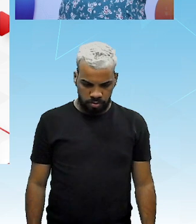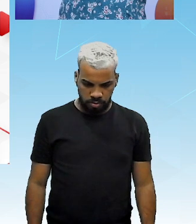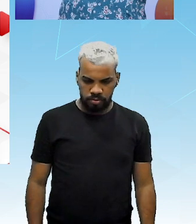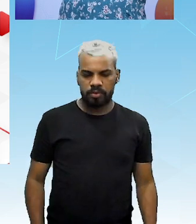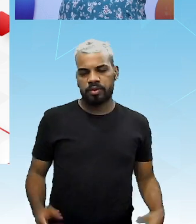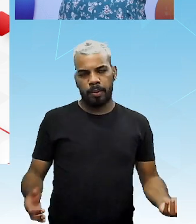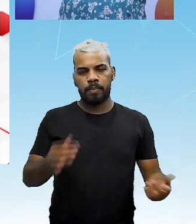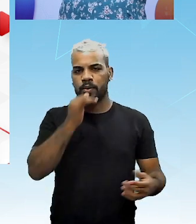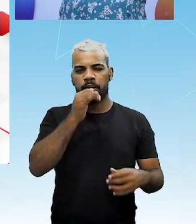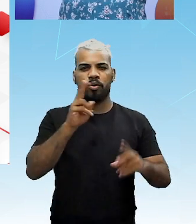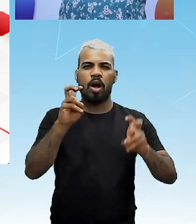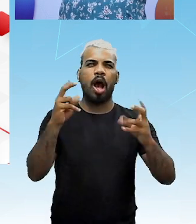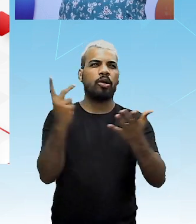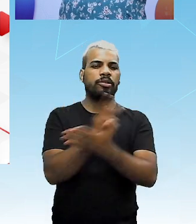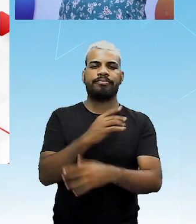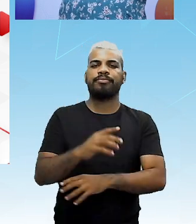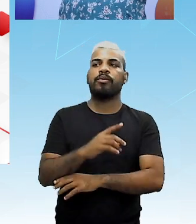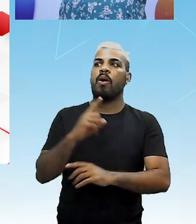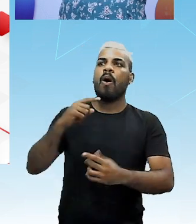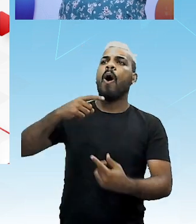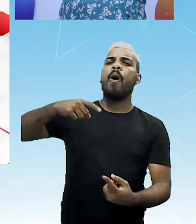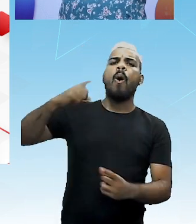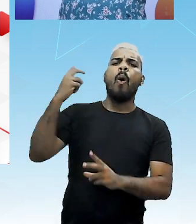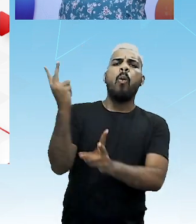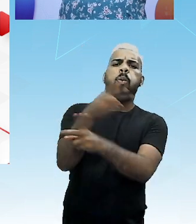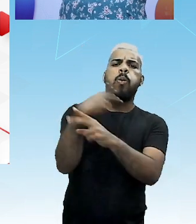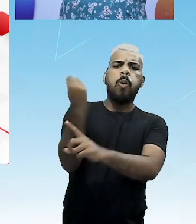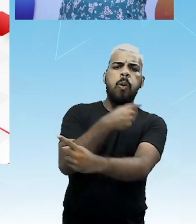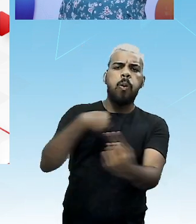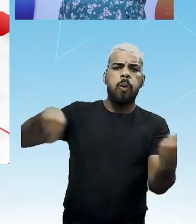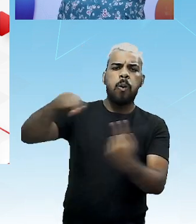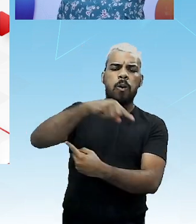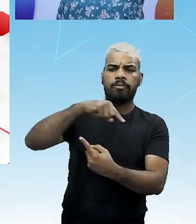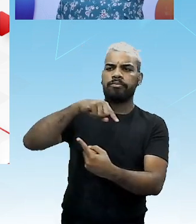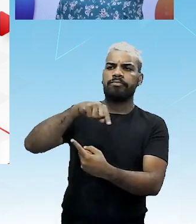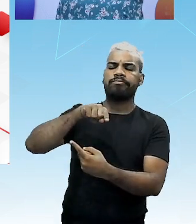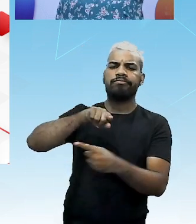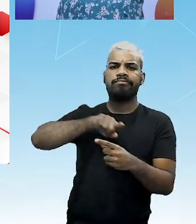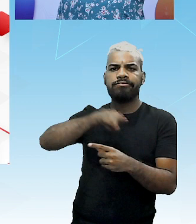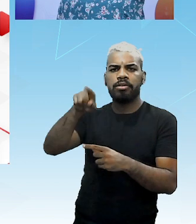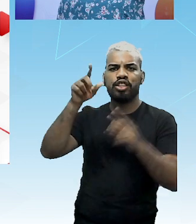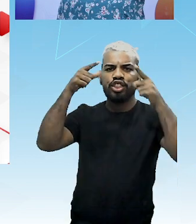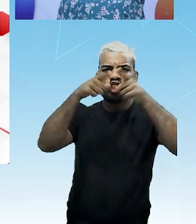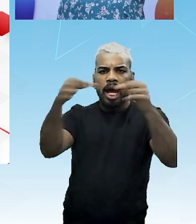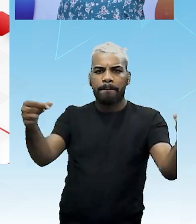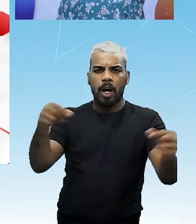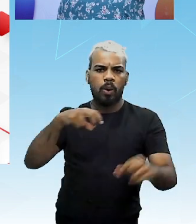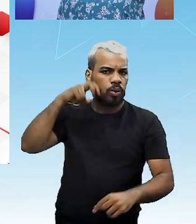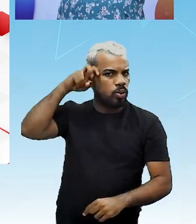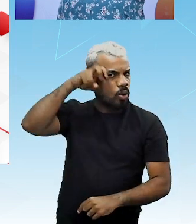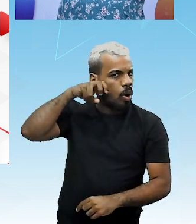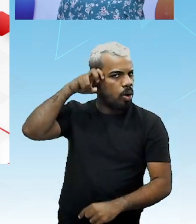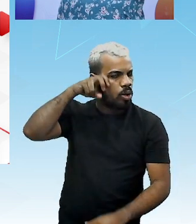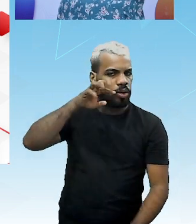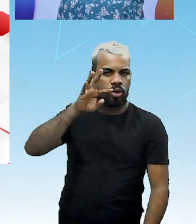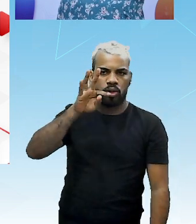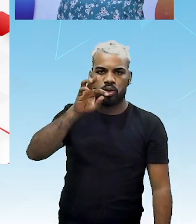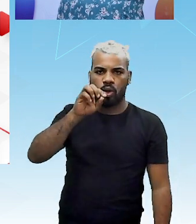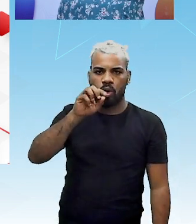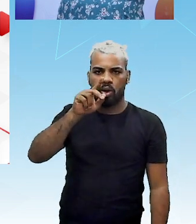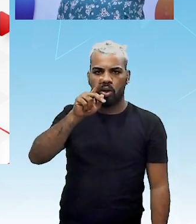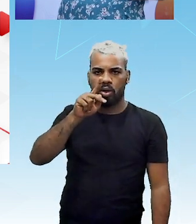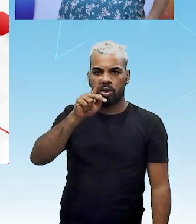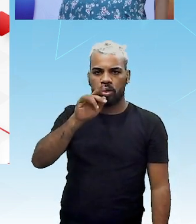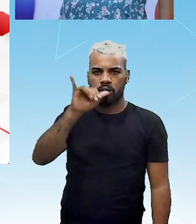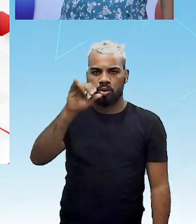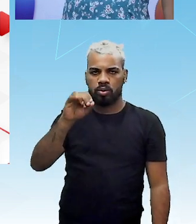catástrofes. Furacão Katrina atinge Tóquio, por exemplo. Então, opa, já está ali o